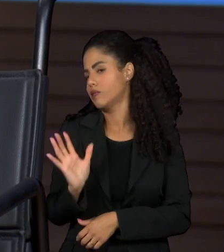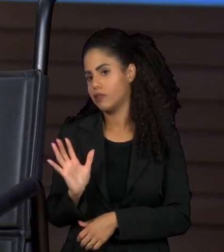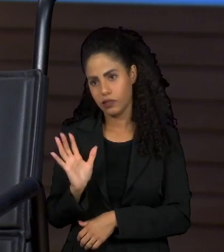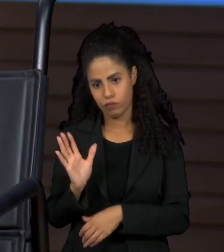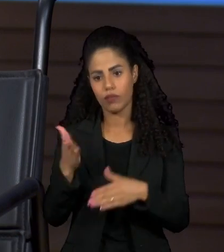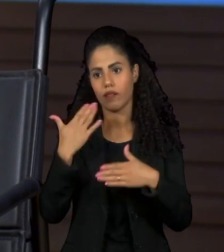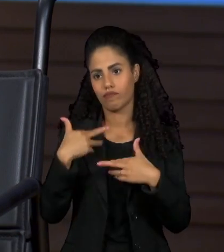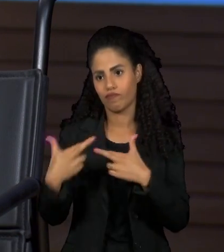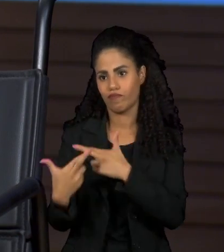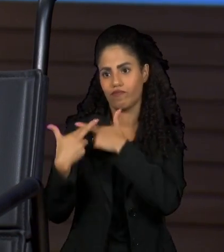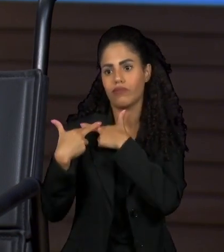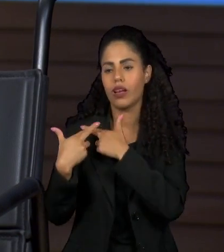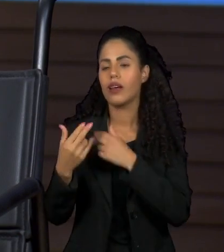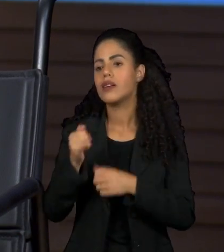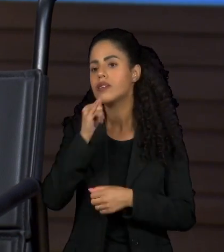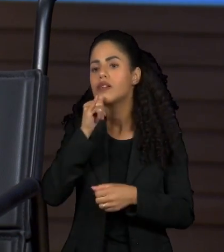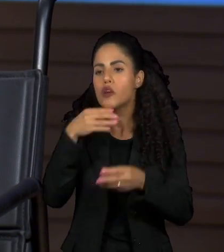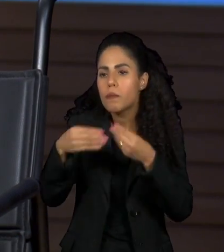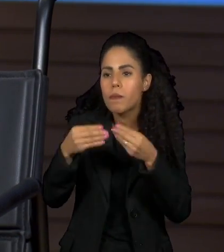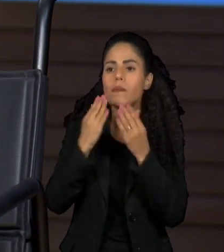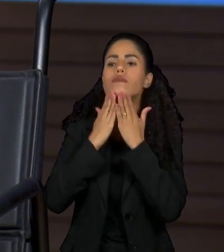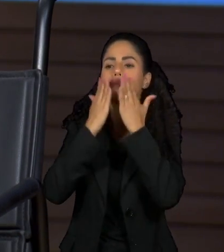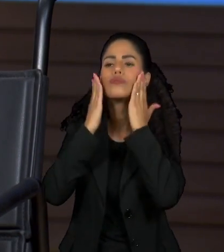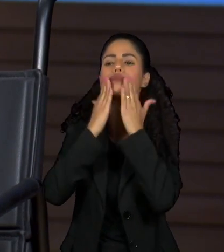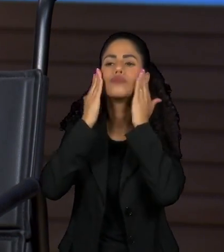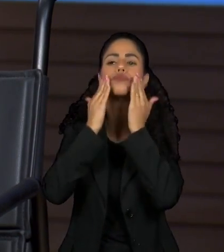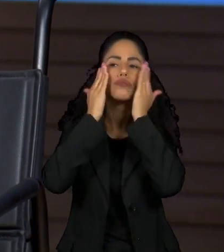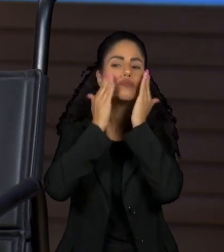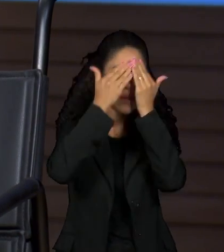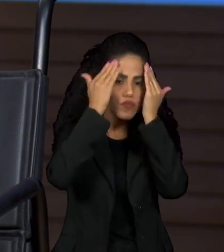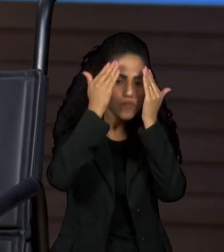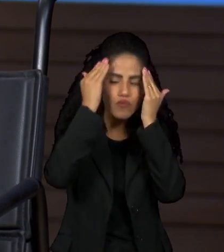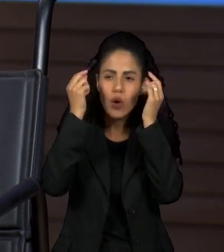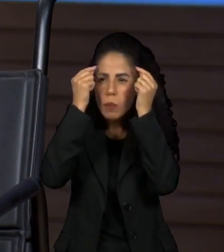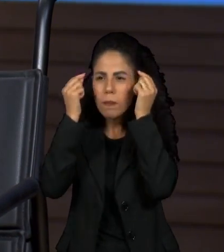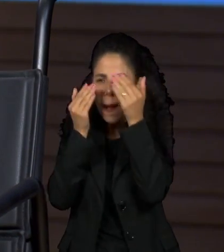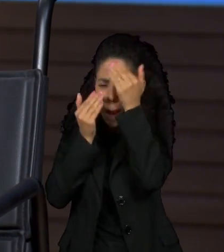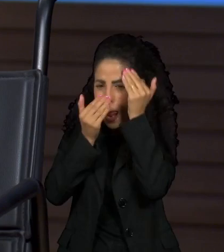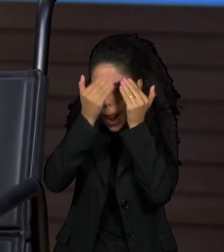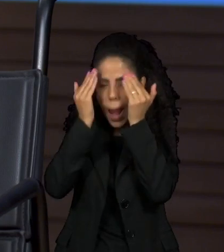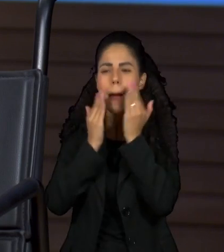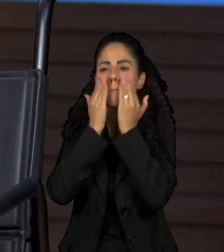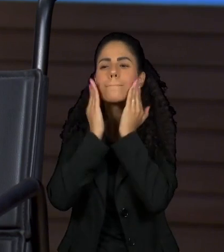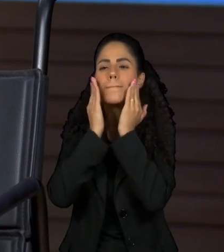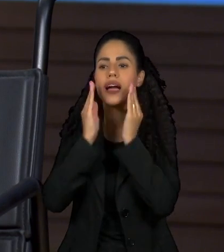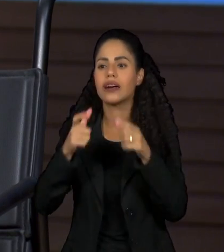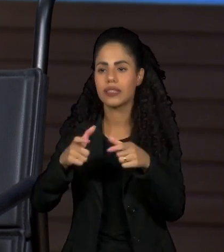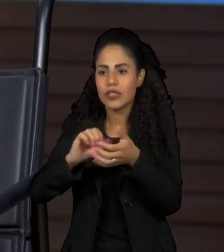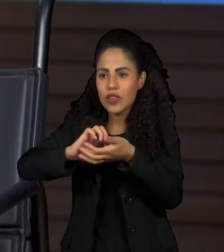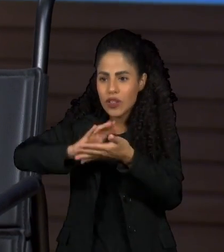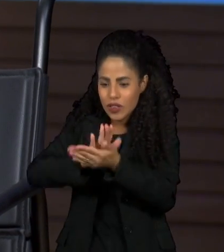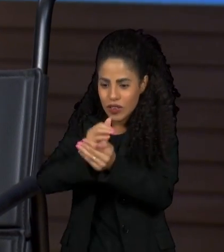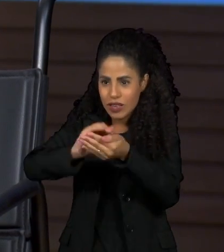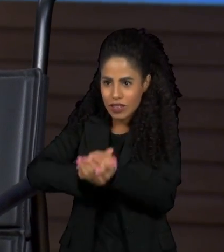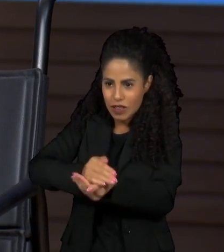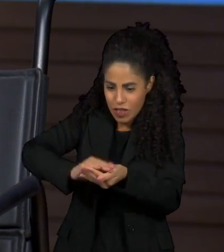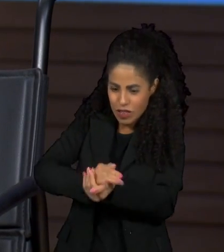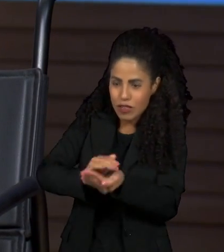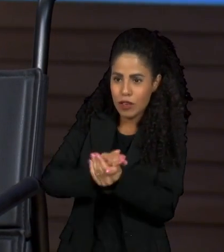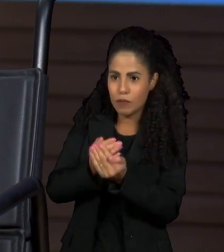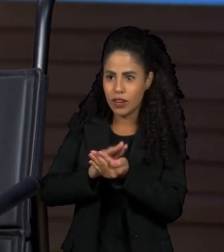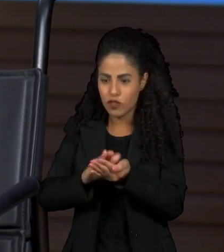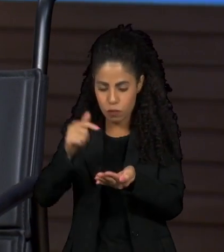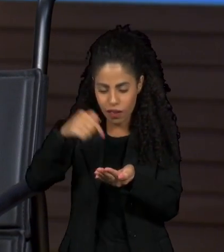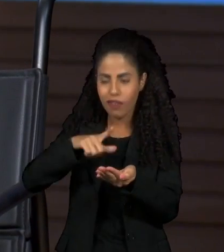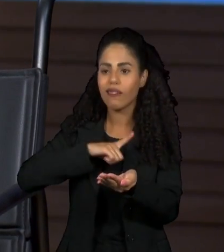funções que o plástico tem, como, por exemplo, a esfoliação. A gente vê ali, por exemplo, as bolinhas dentro de um sabonete, né, ou de alguma coisa assim. Então,